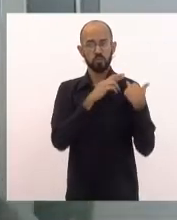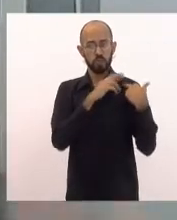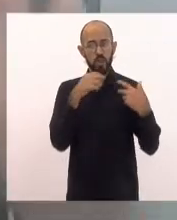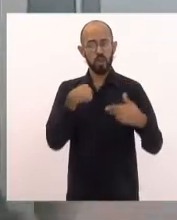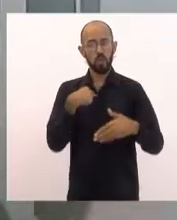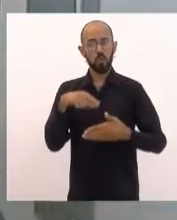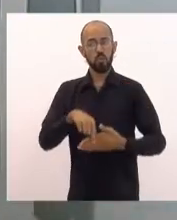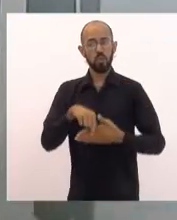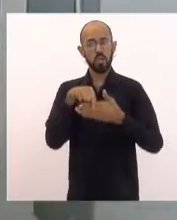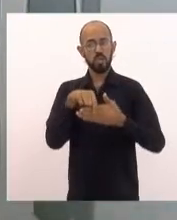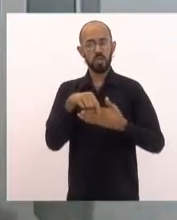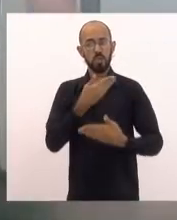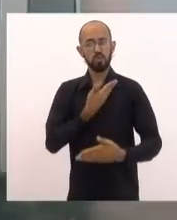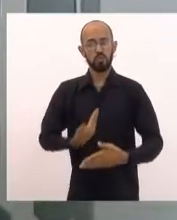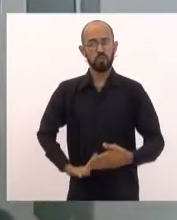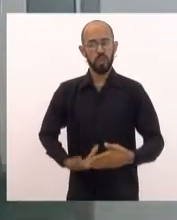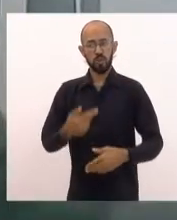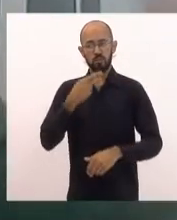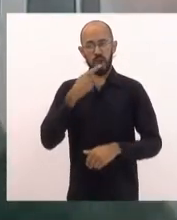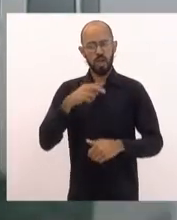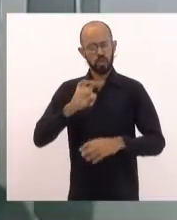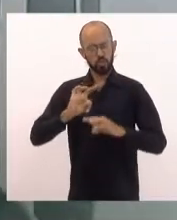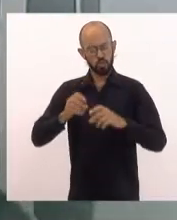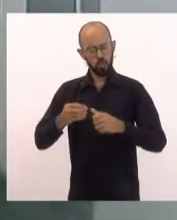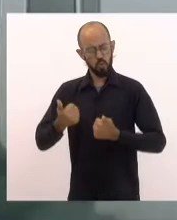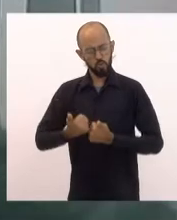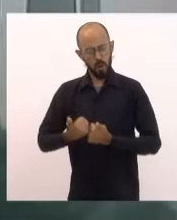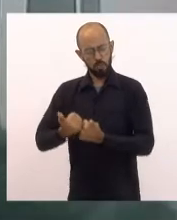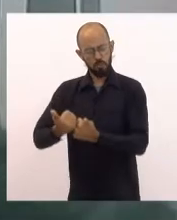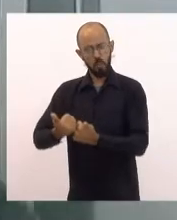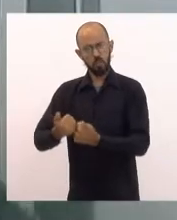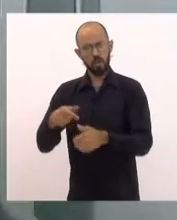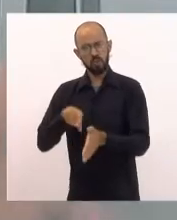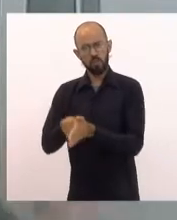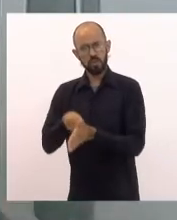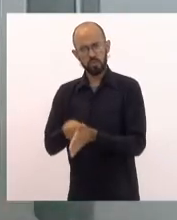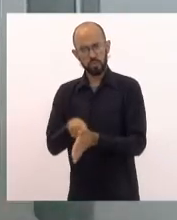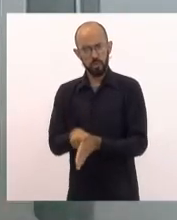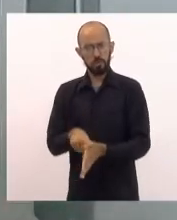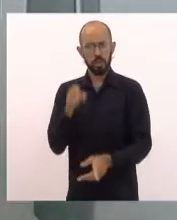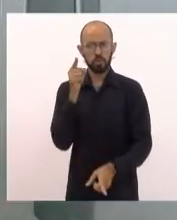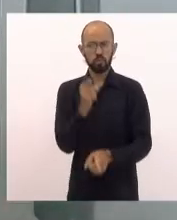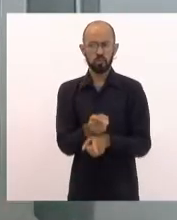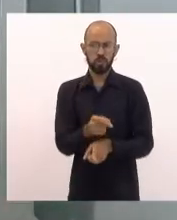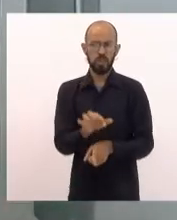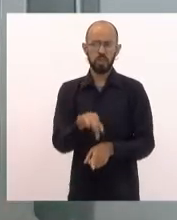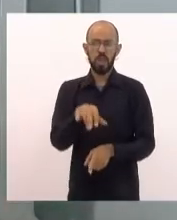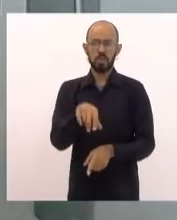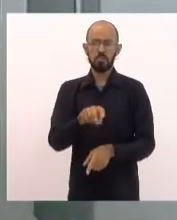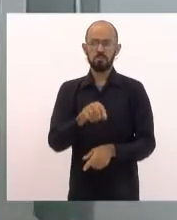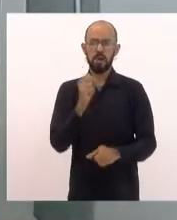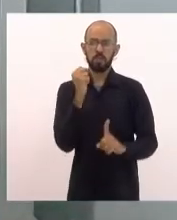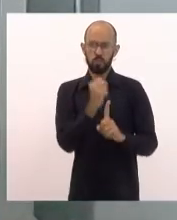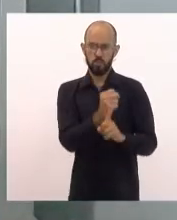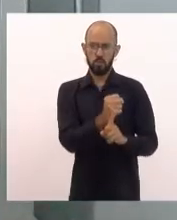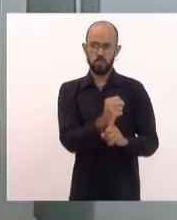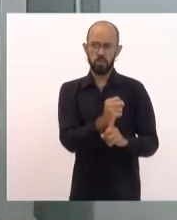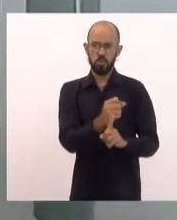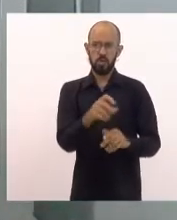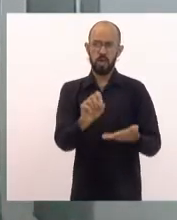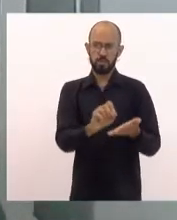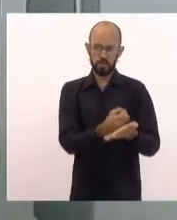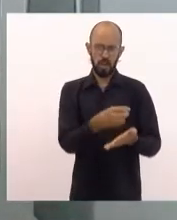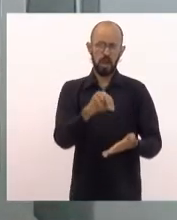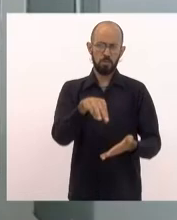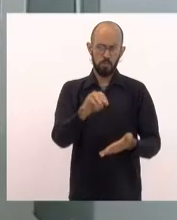manifestar todo o apoio à investigação e que seja descoberto e corroborar, e quero assinar a moção junto com